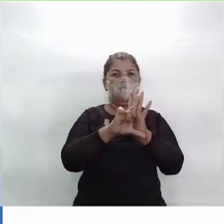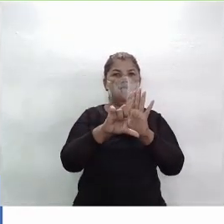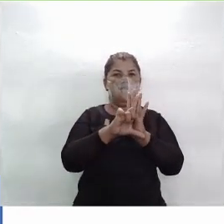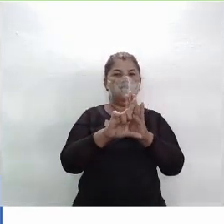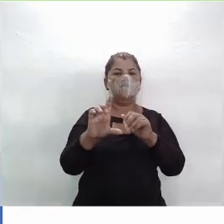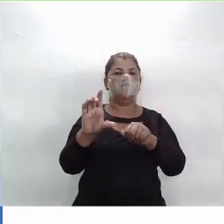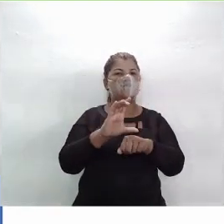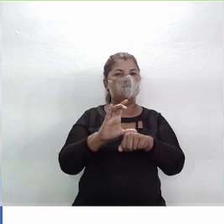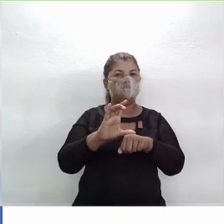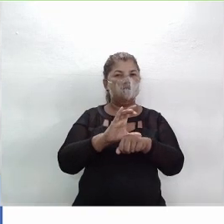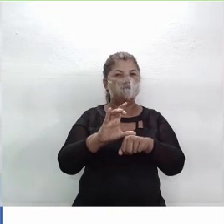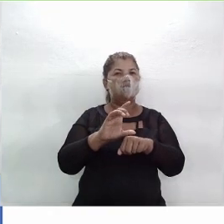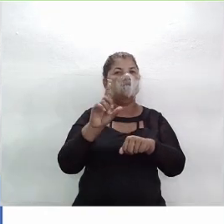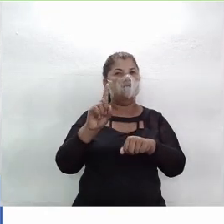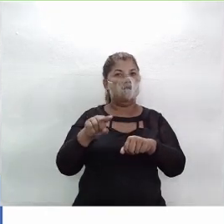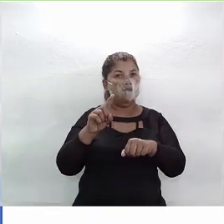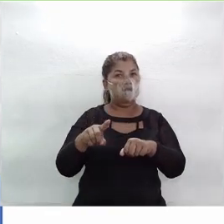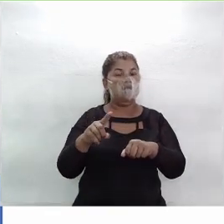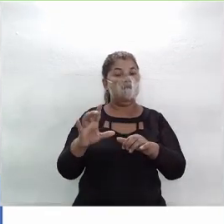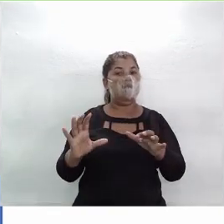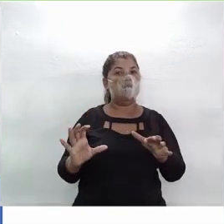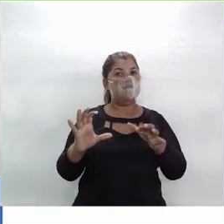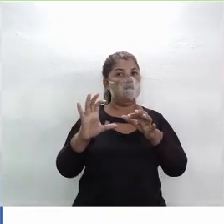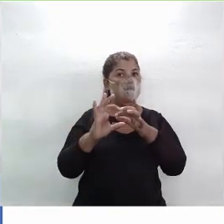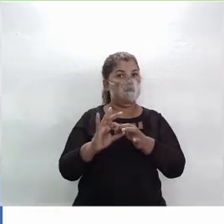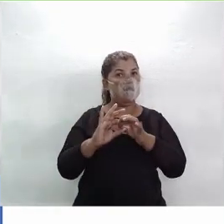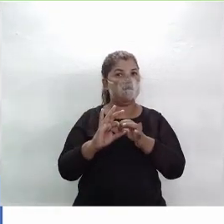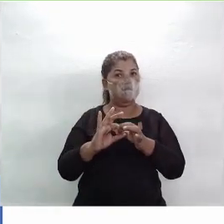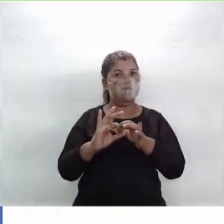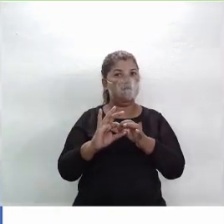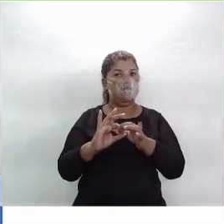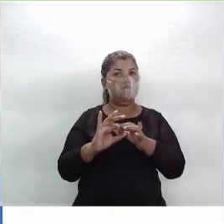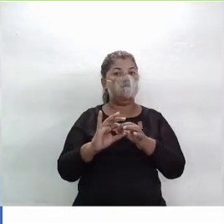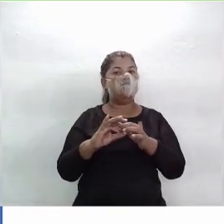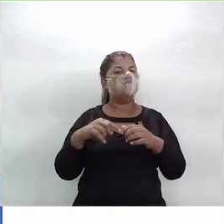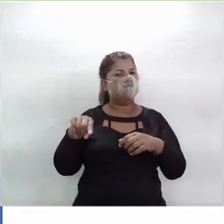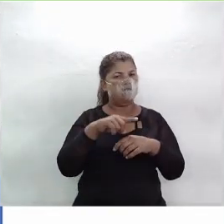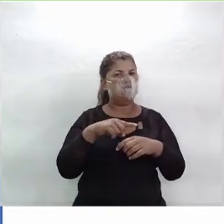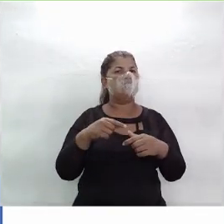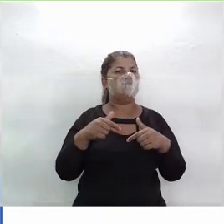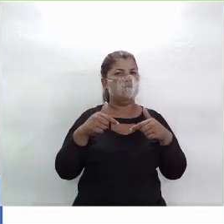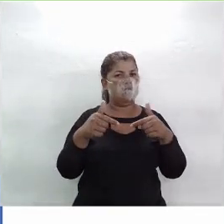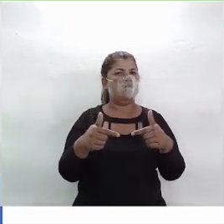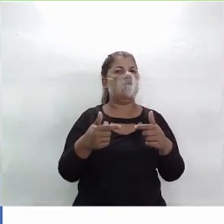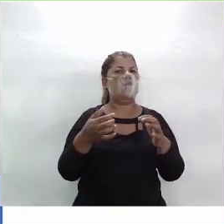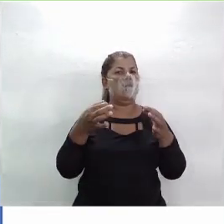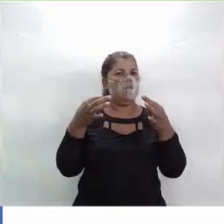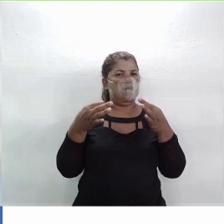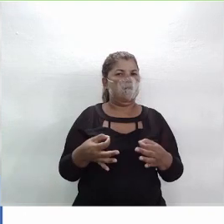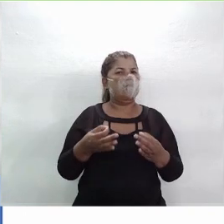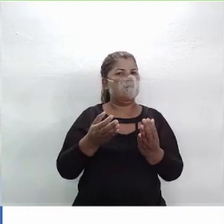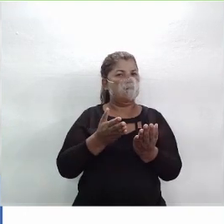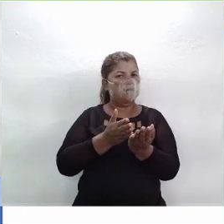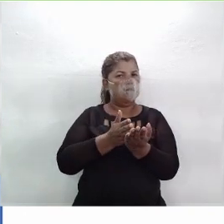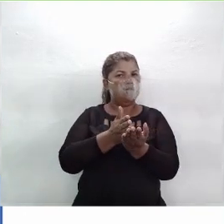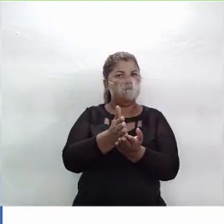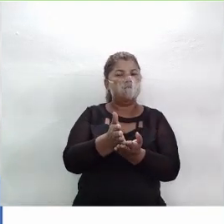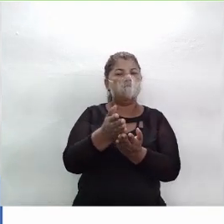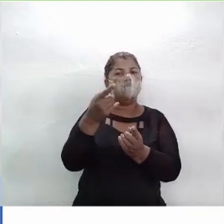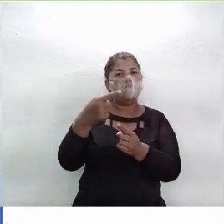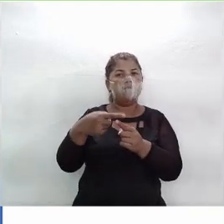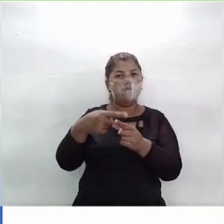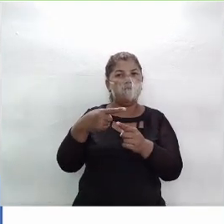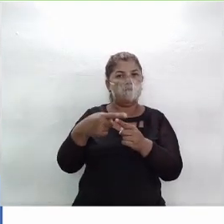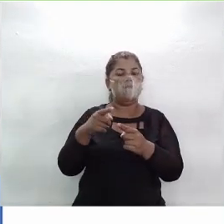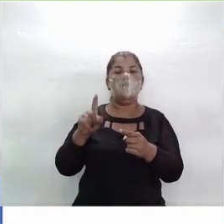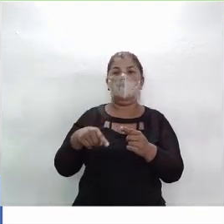lei constitucional é uma grande aliada para agirmos corretamente, pois, além de ser